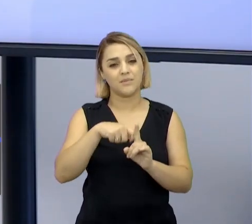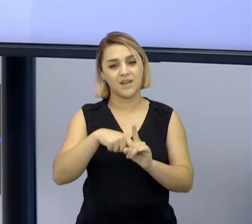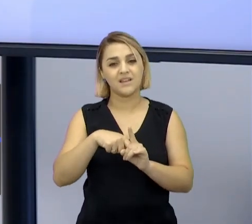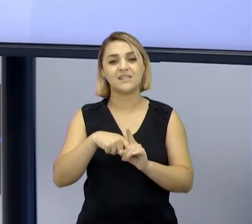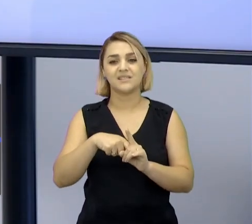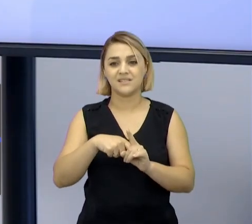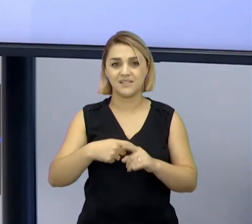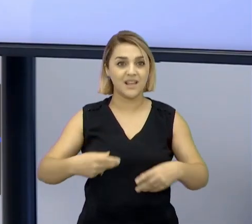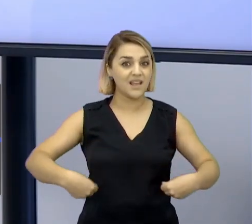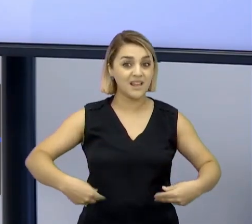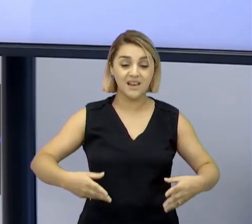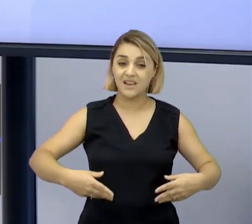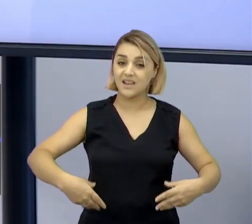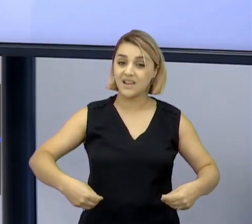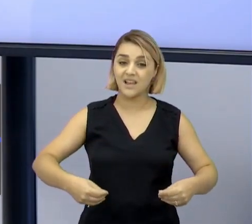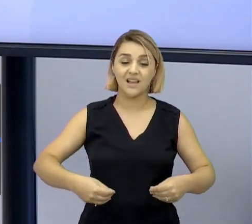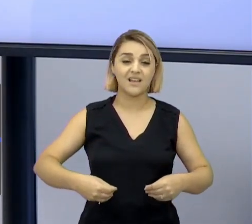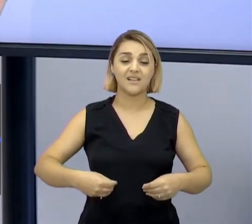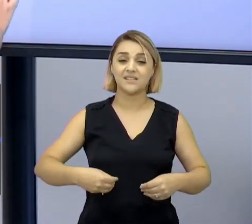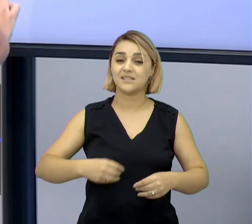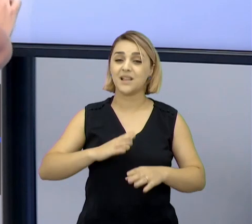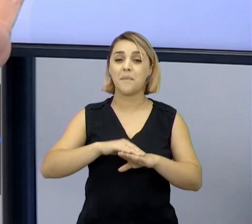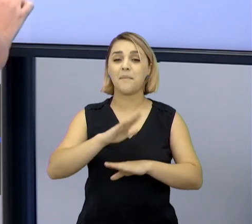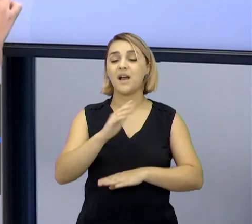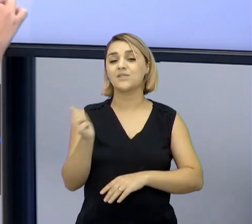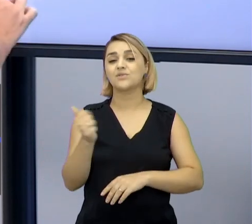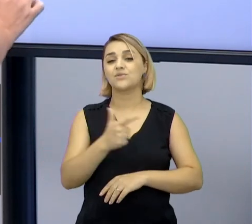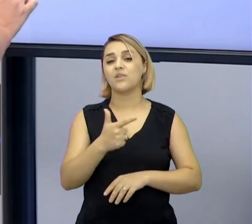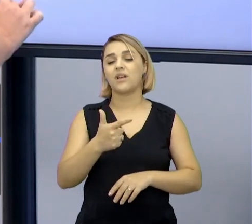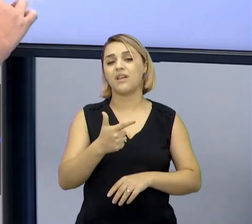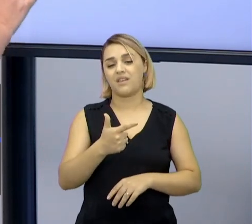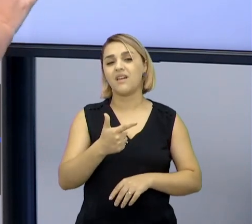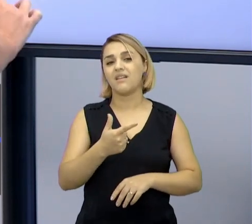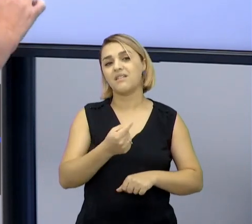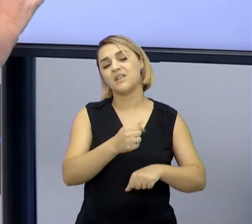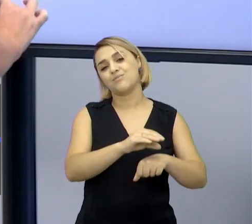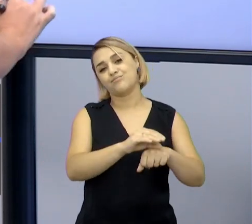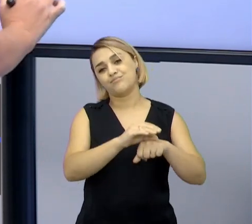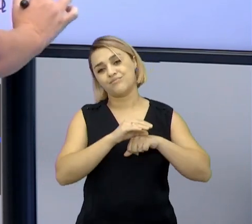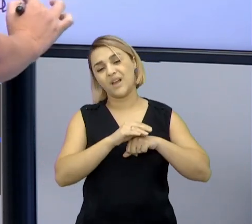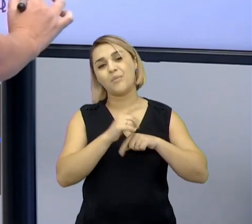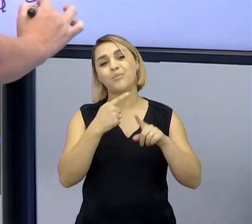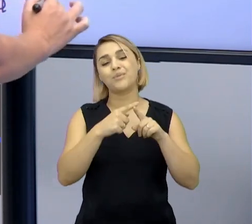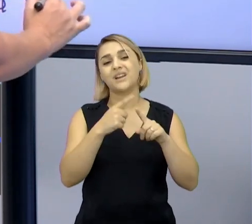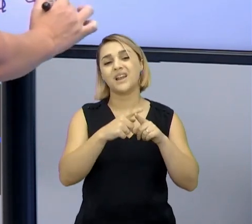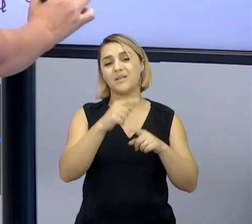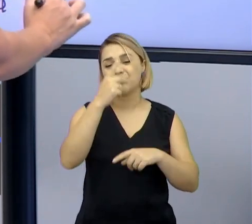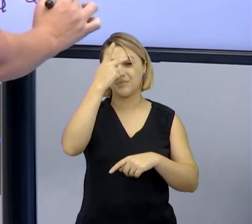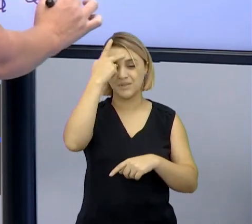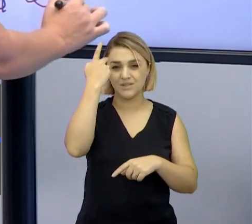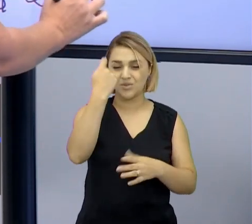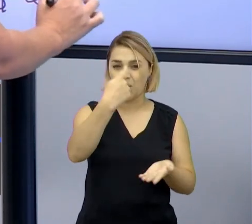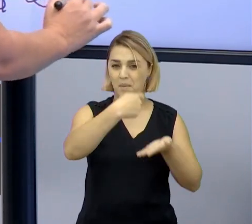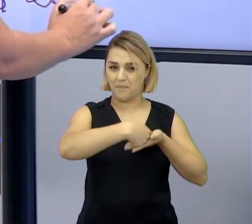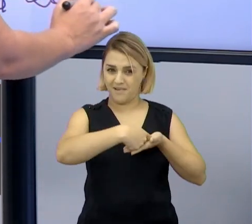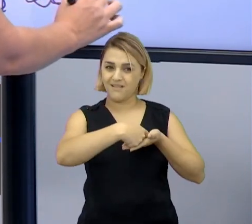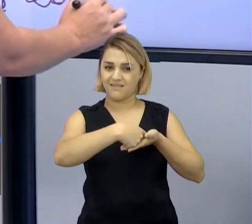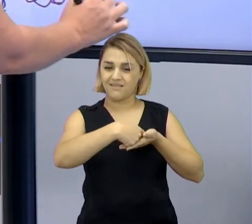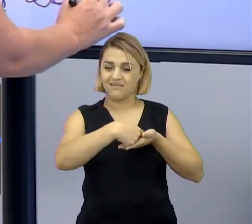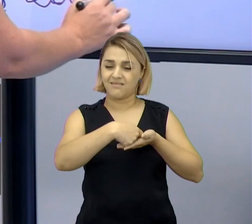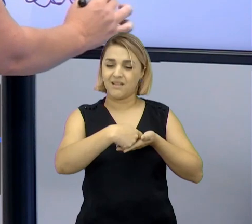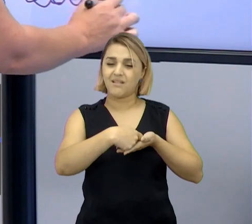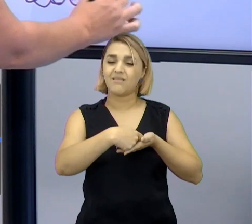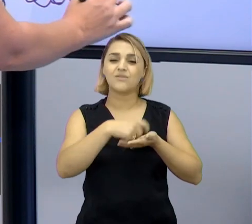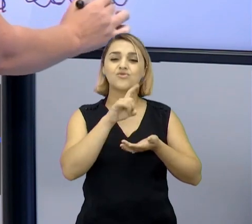do que ele ganha, porque ele só ganha R$200 no mês. Ele só ganha R$200